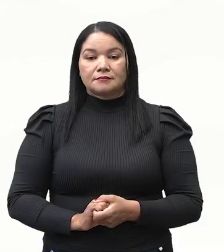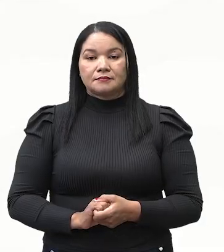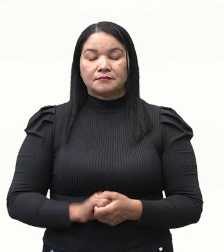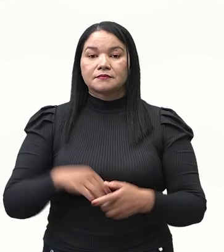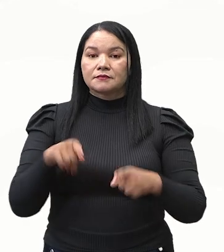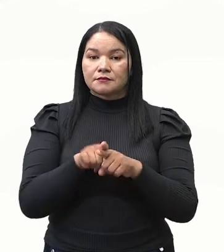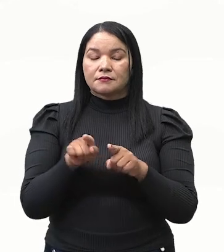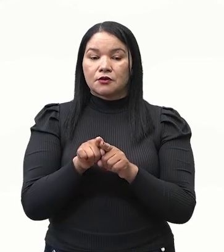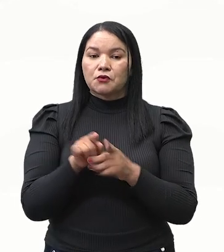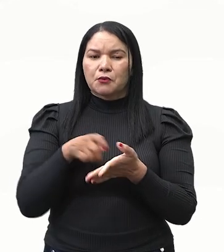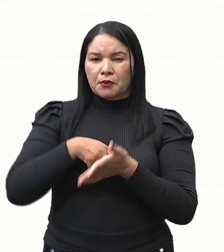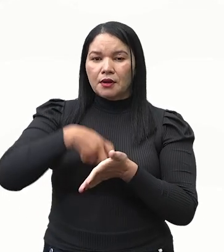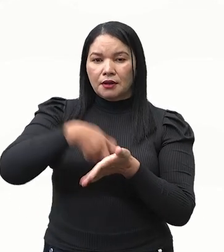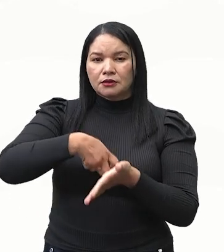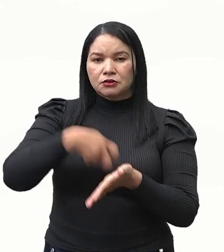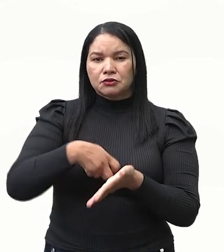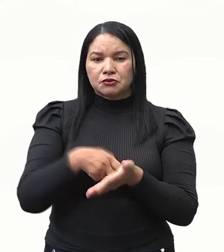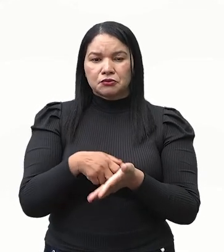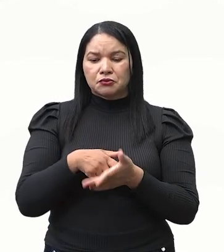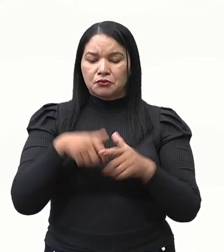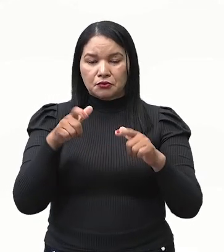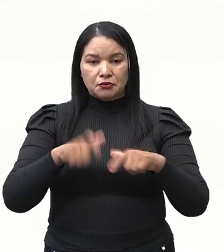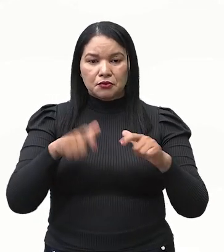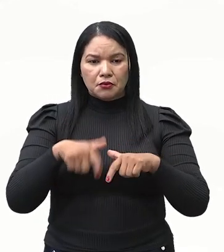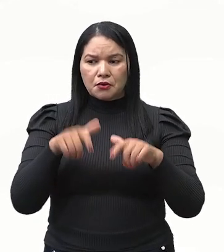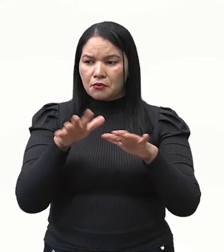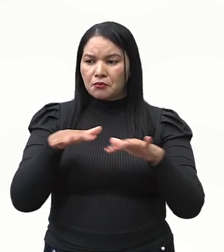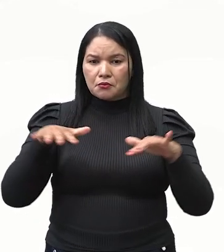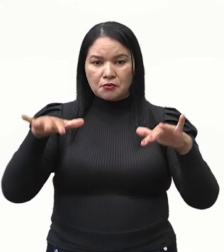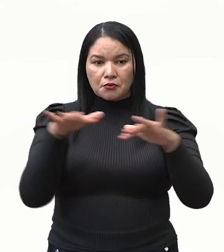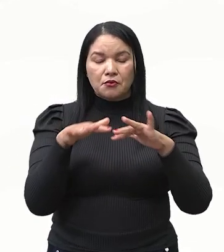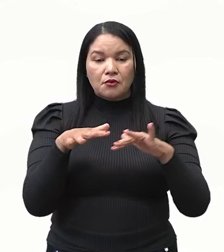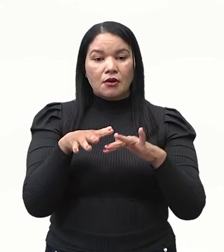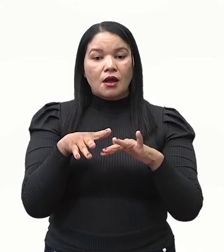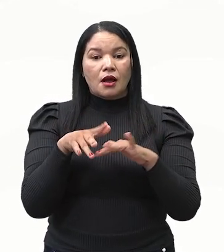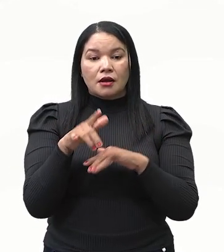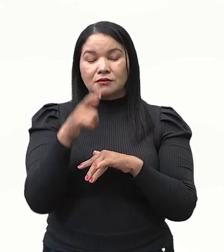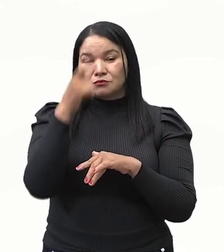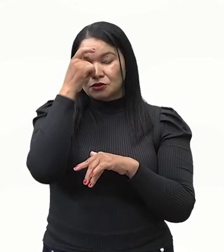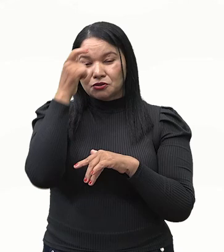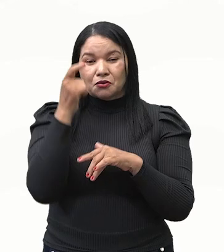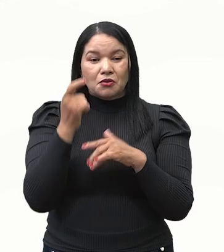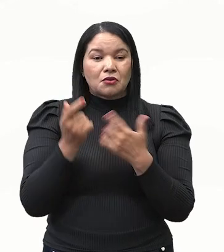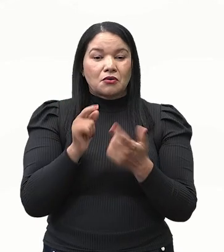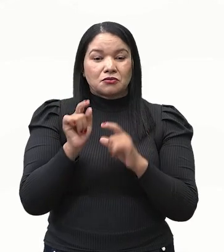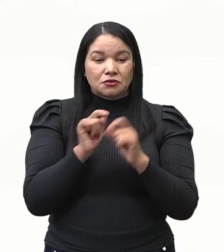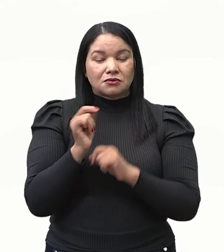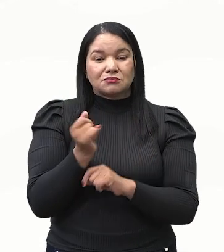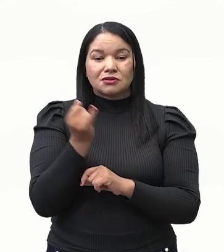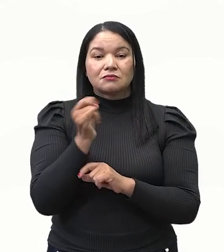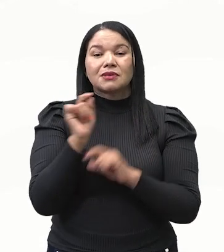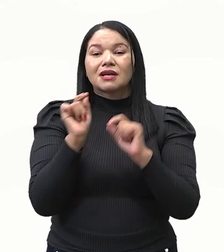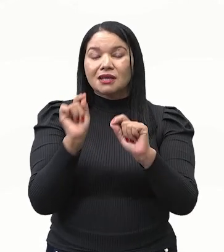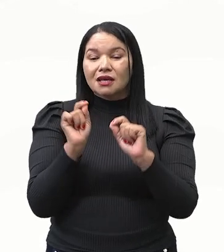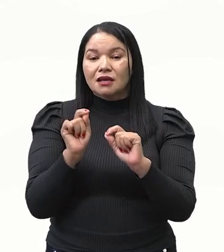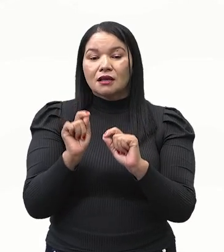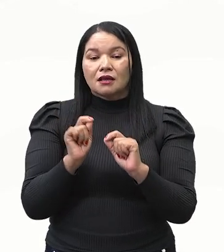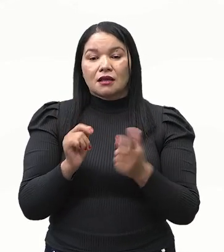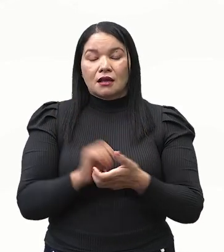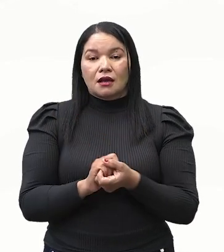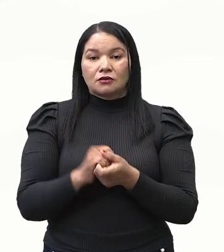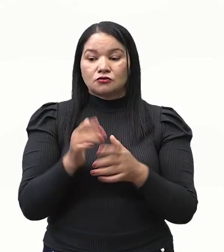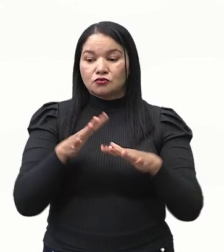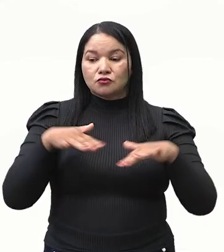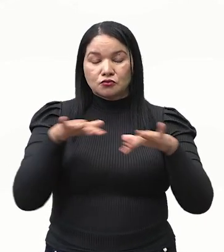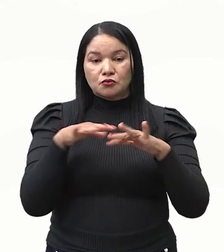públicos, tinha um efeito psicológico importante. A exposição pública servia não apenas para punir o